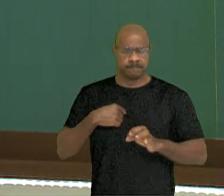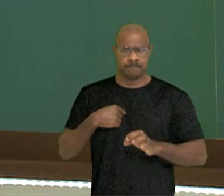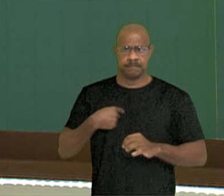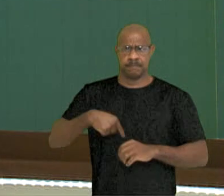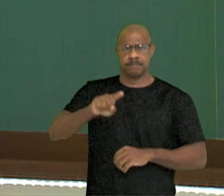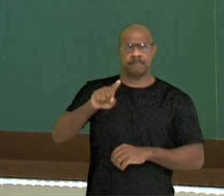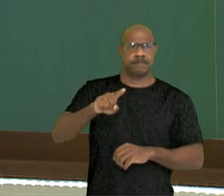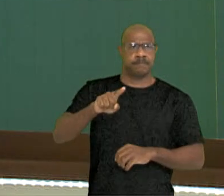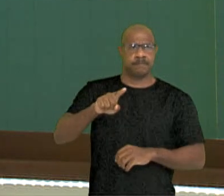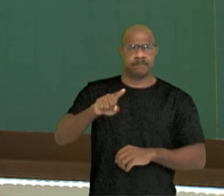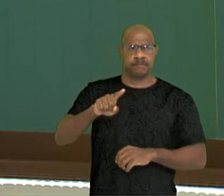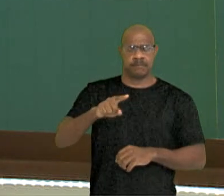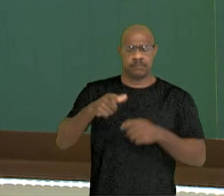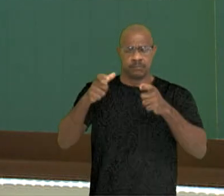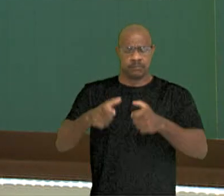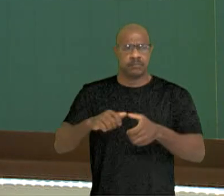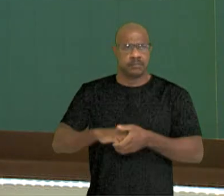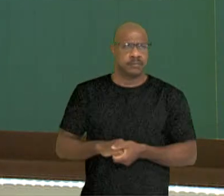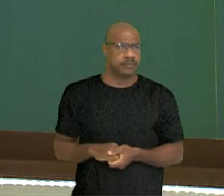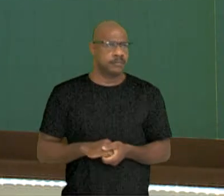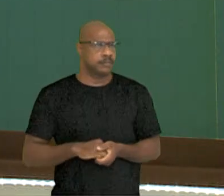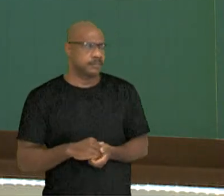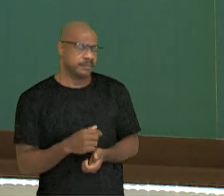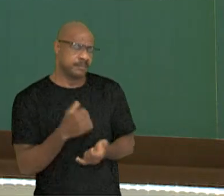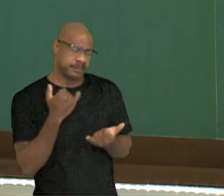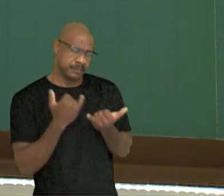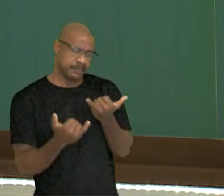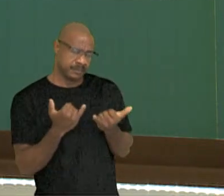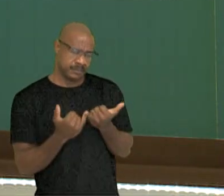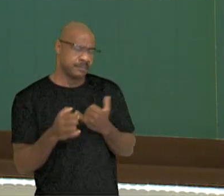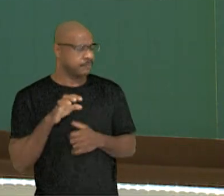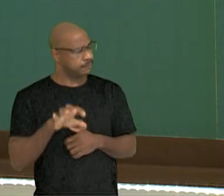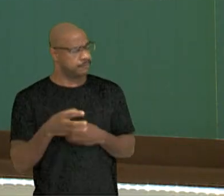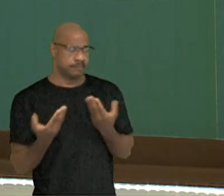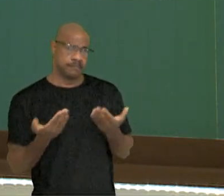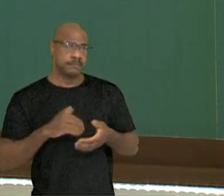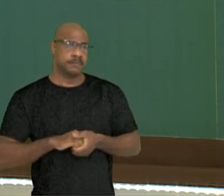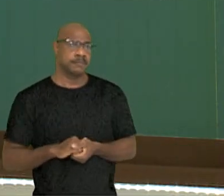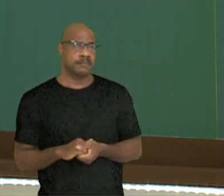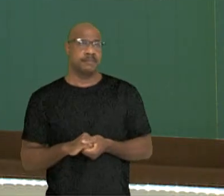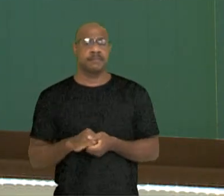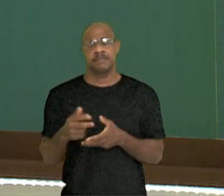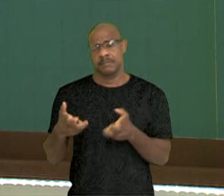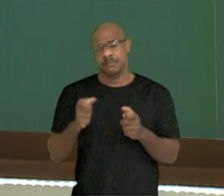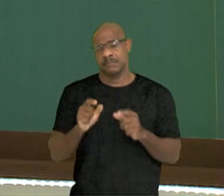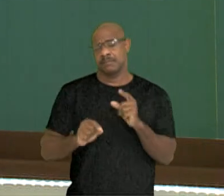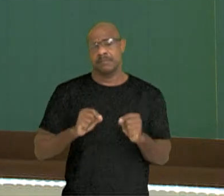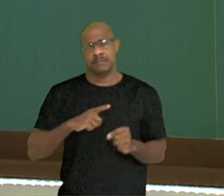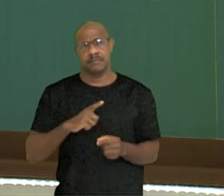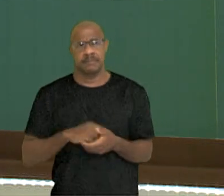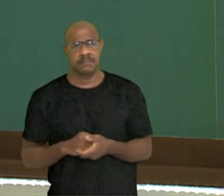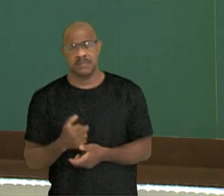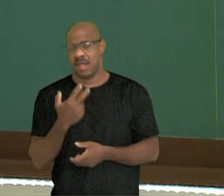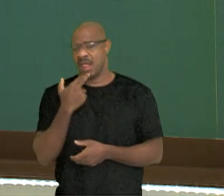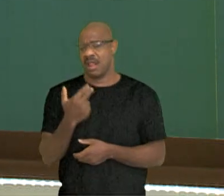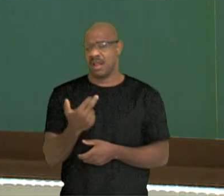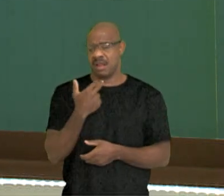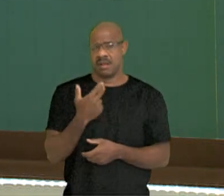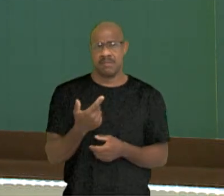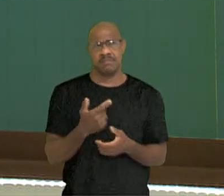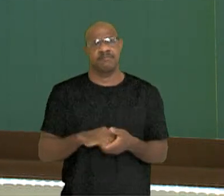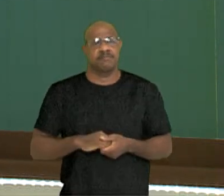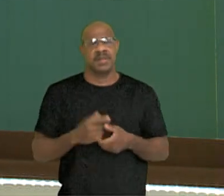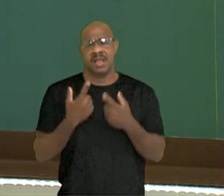nosso cais. Fidal, parece-te assim. Perceba ali que a linguagem, antes de